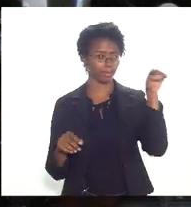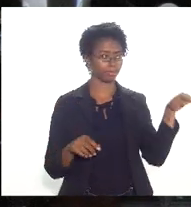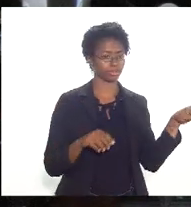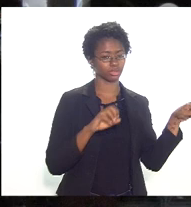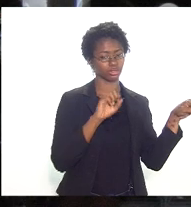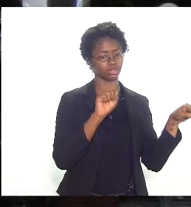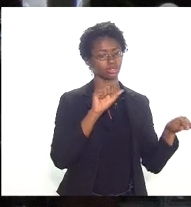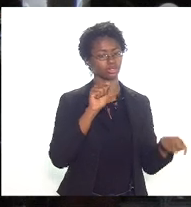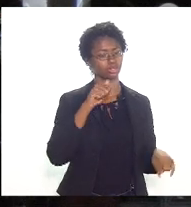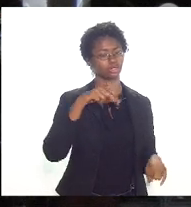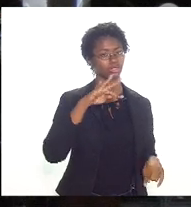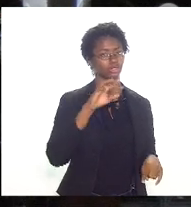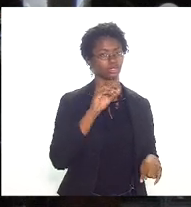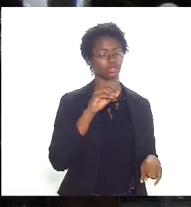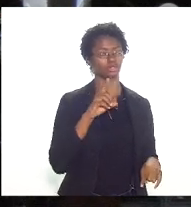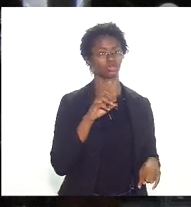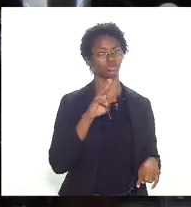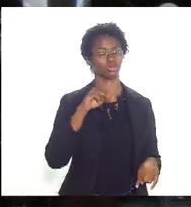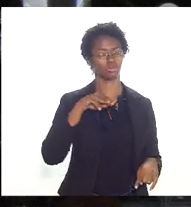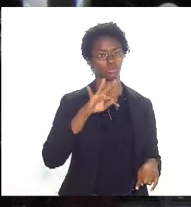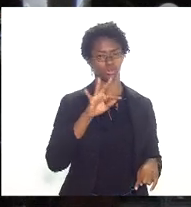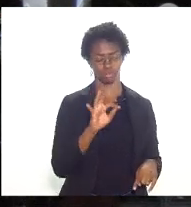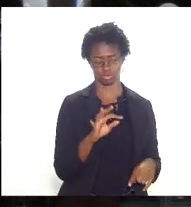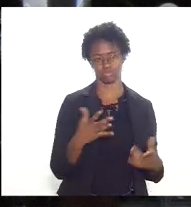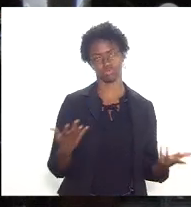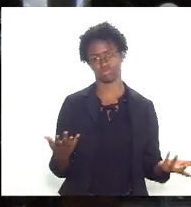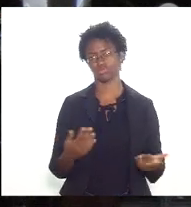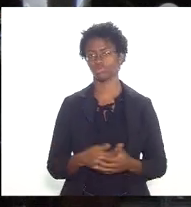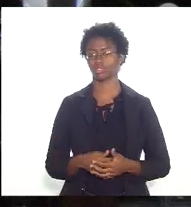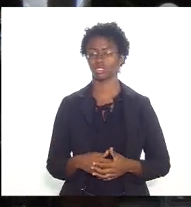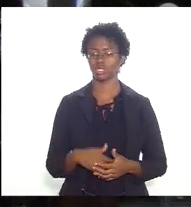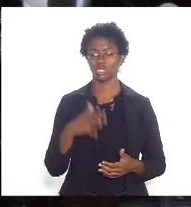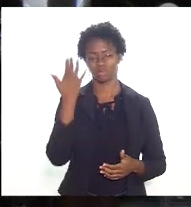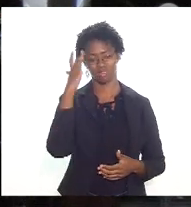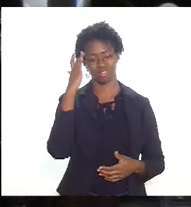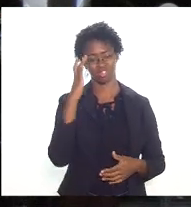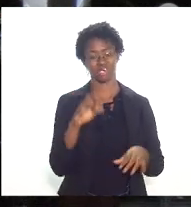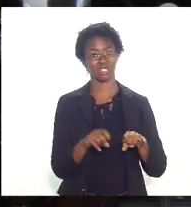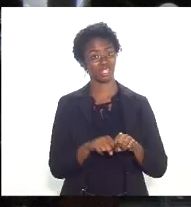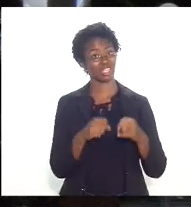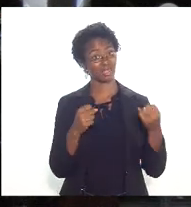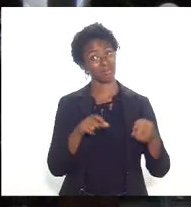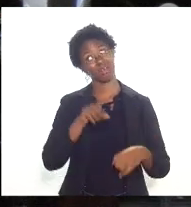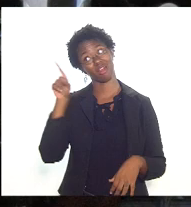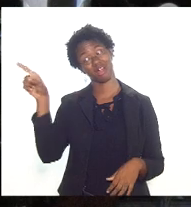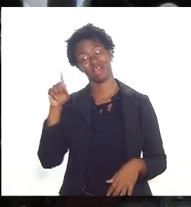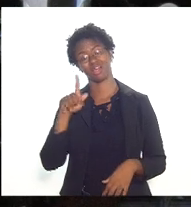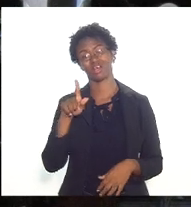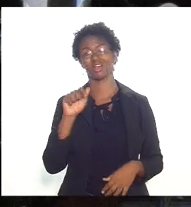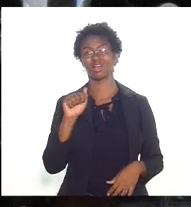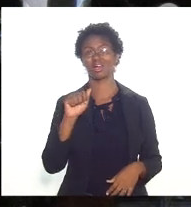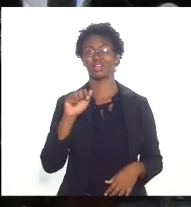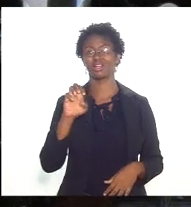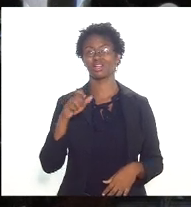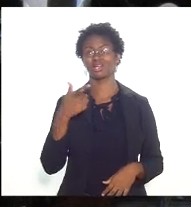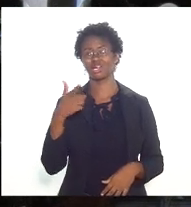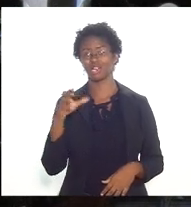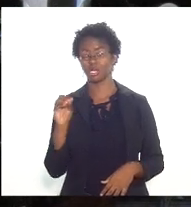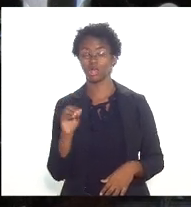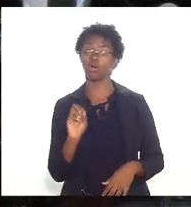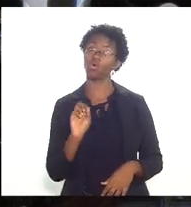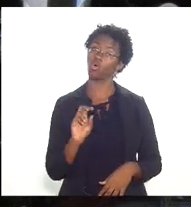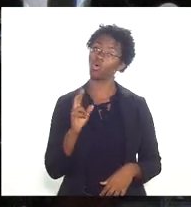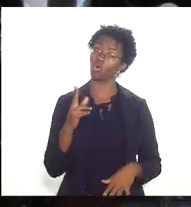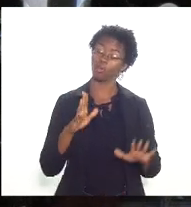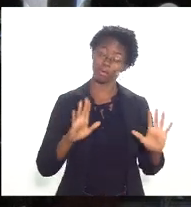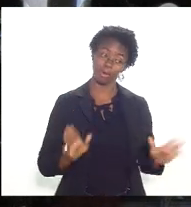acho eu tem algumas alternativas ou é para quebrar a concessionária do Galeão ou é para valorizar a